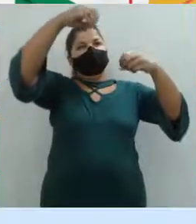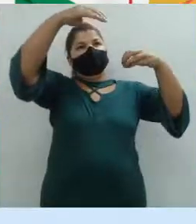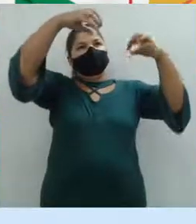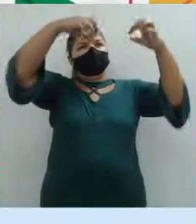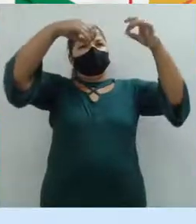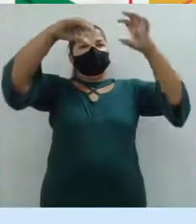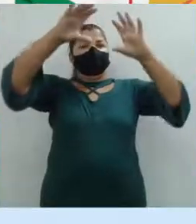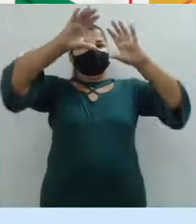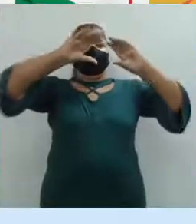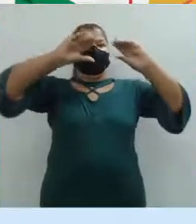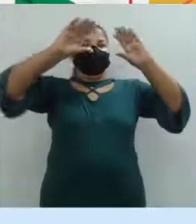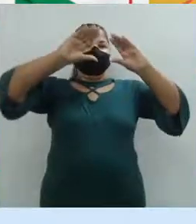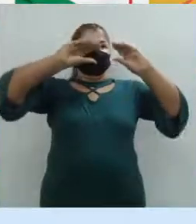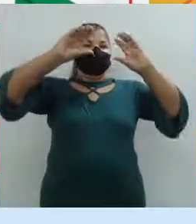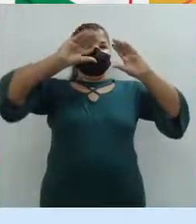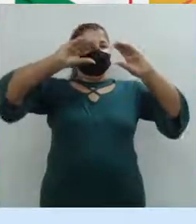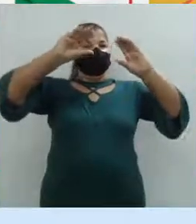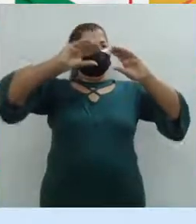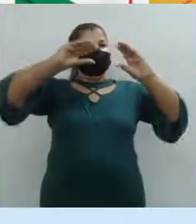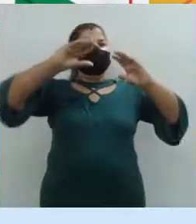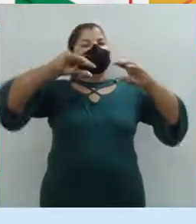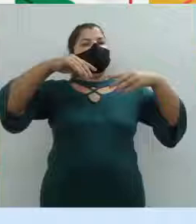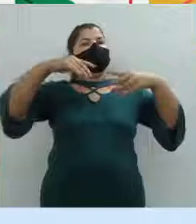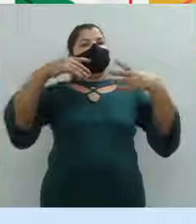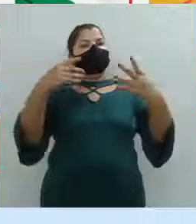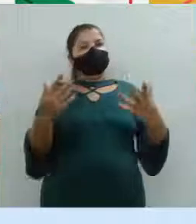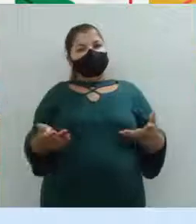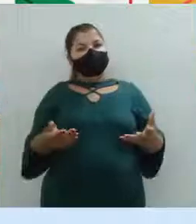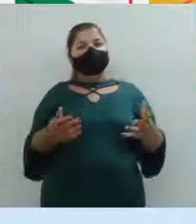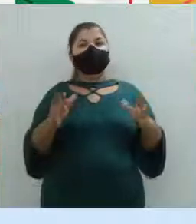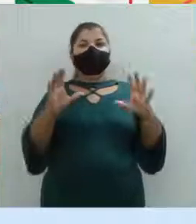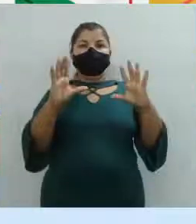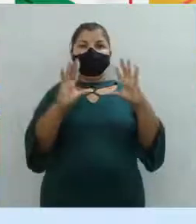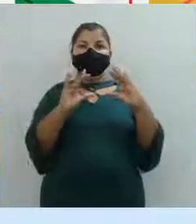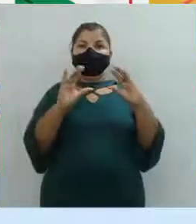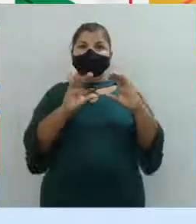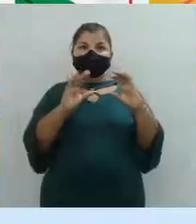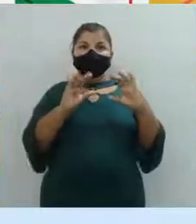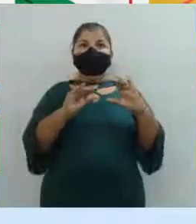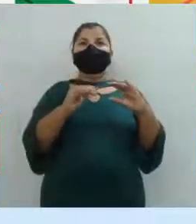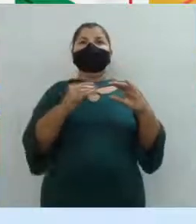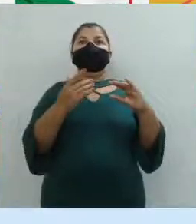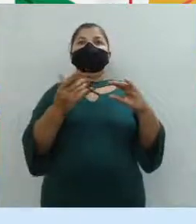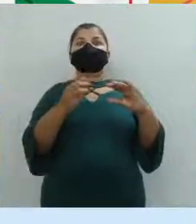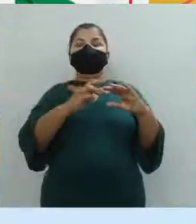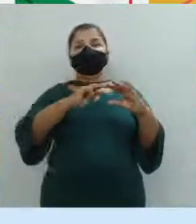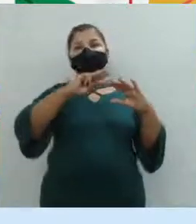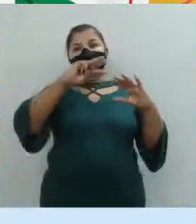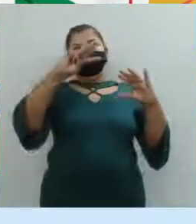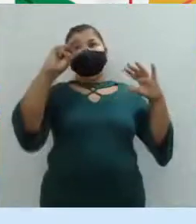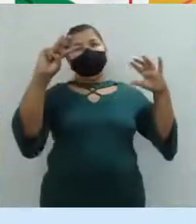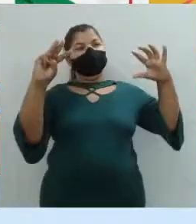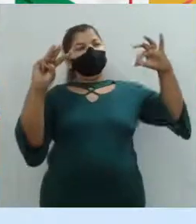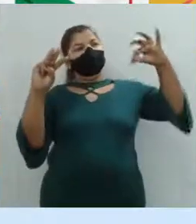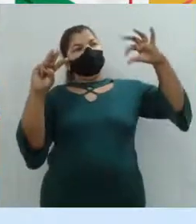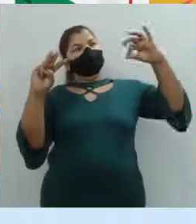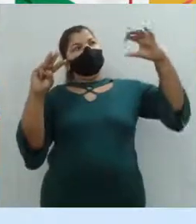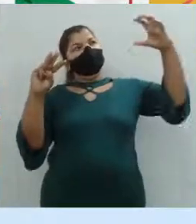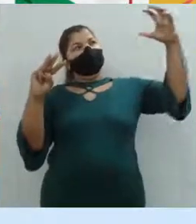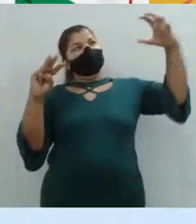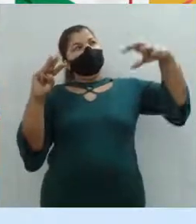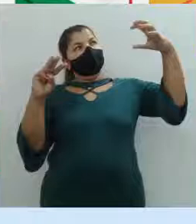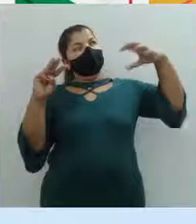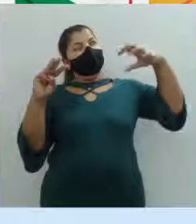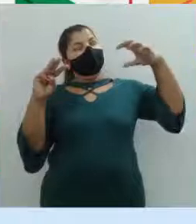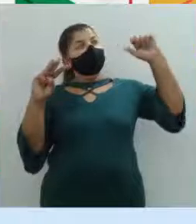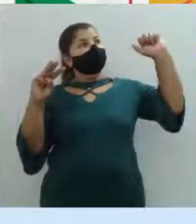nas nuvens. Então, quando a gente consegue perceber o arco-íris, é justamente quando chove, termina de